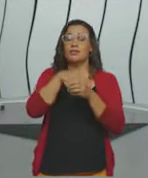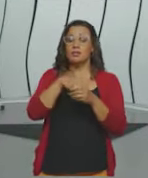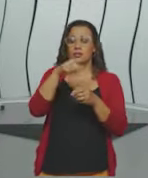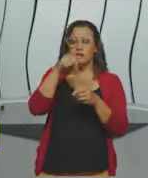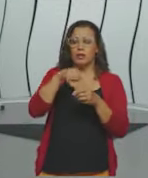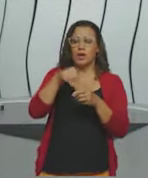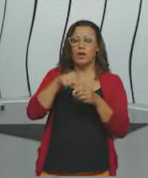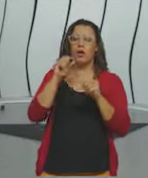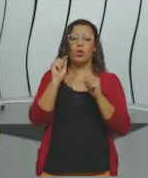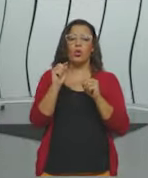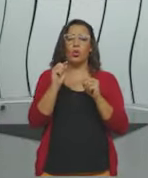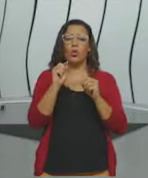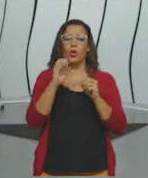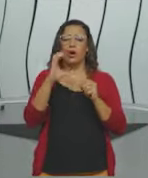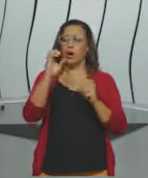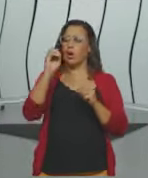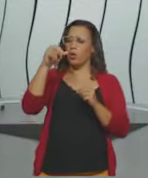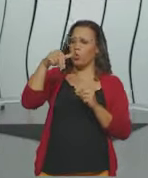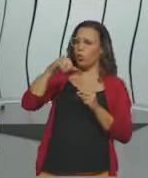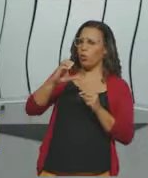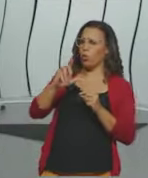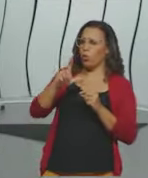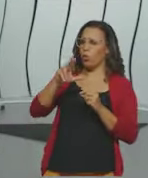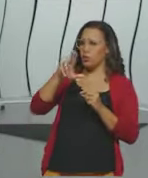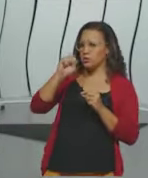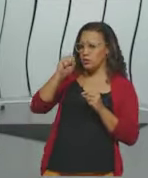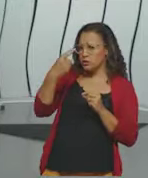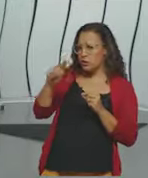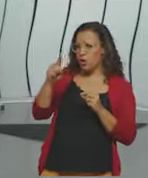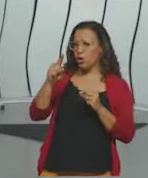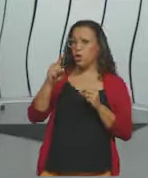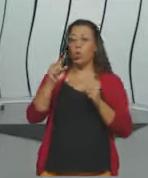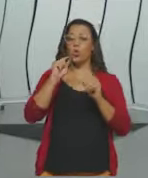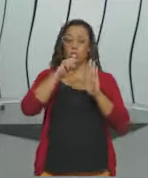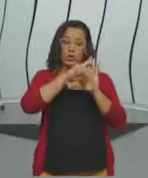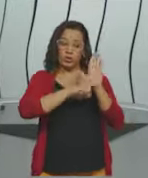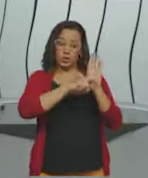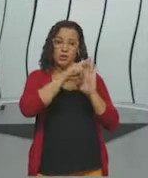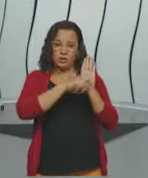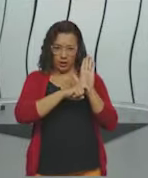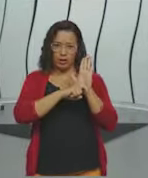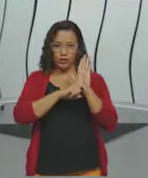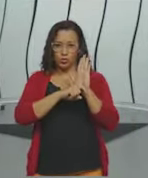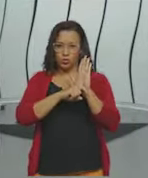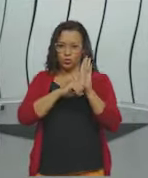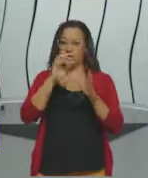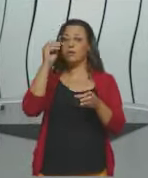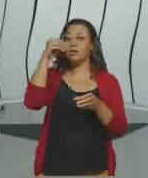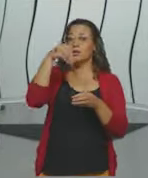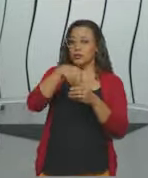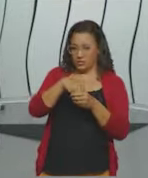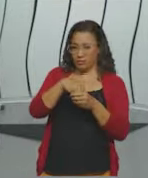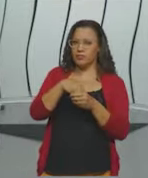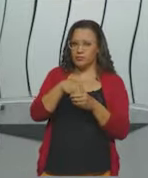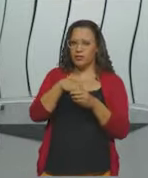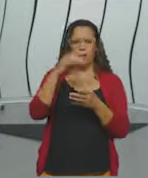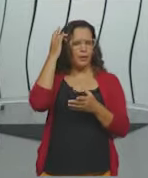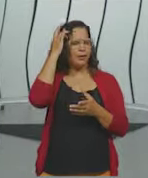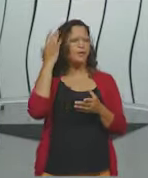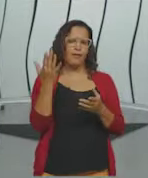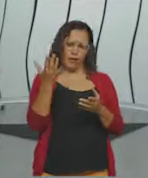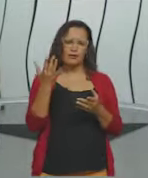texto. E eu vou te dar uma dica, é mais fácil colocar a proposta de intervenção lá na conclusão do